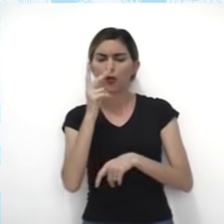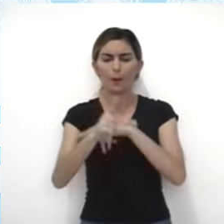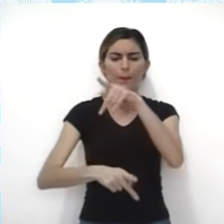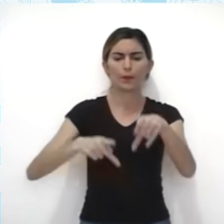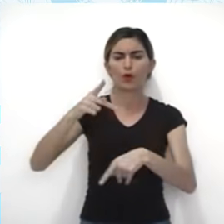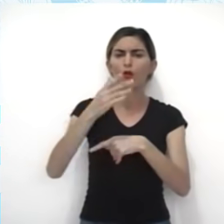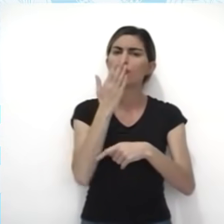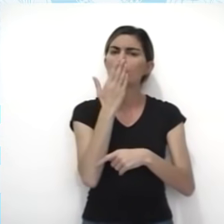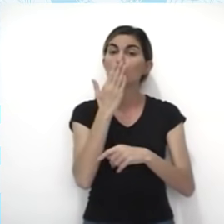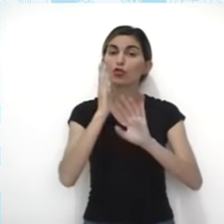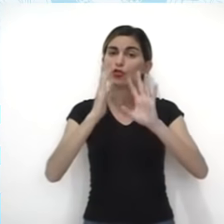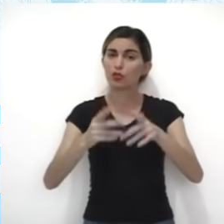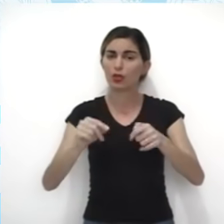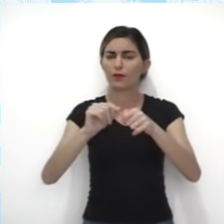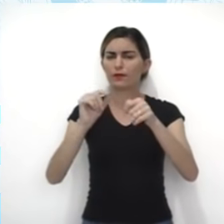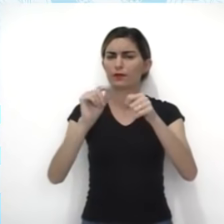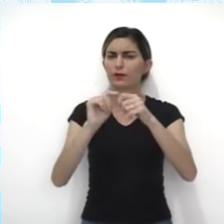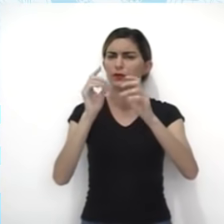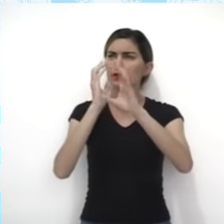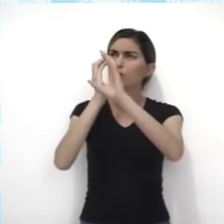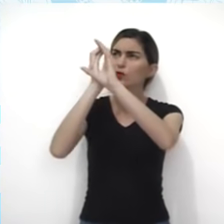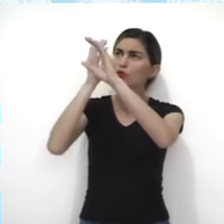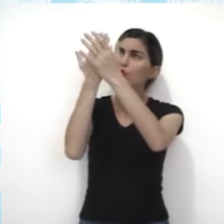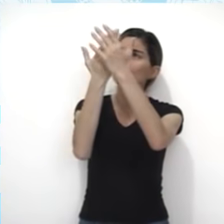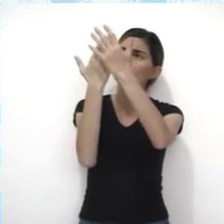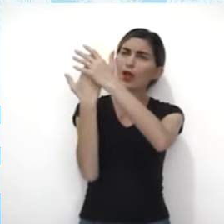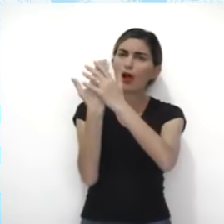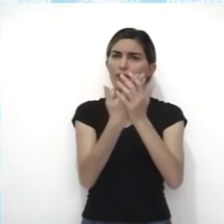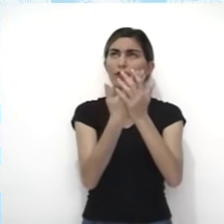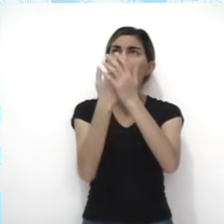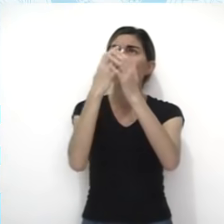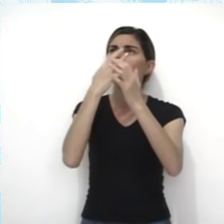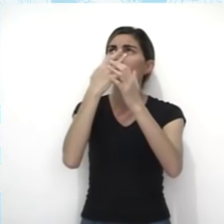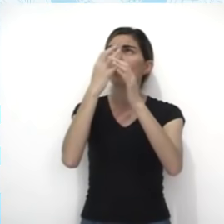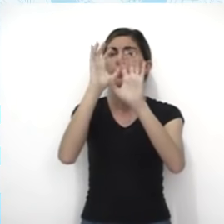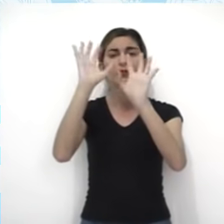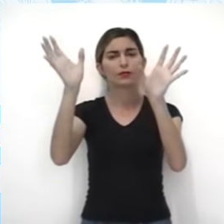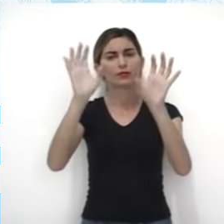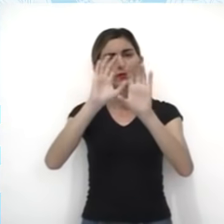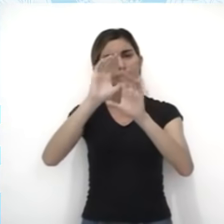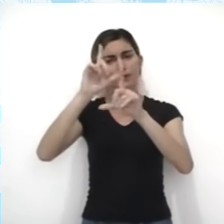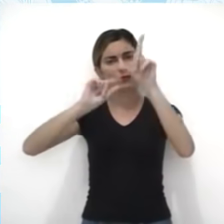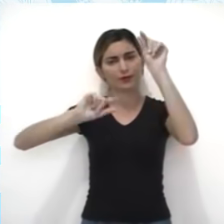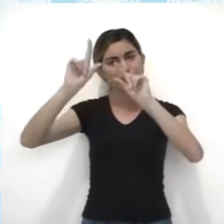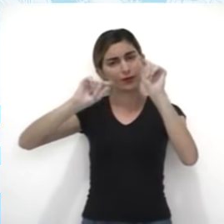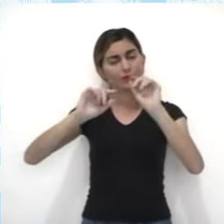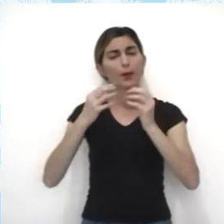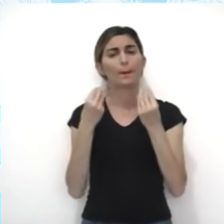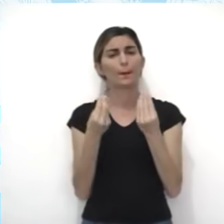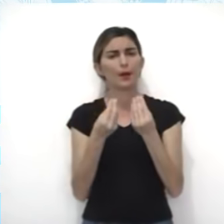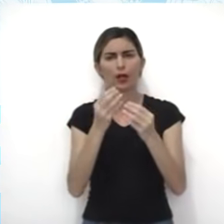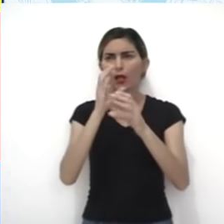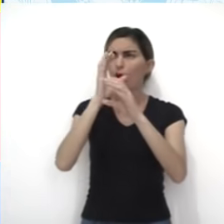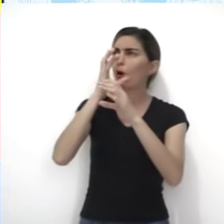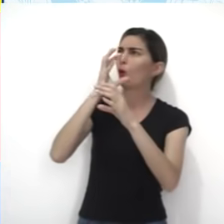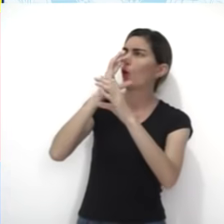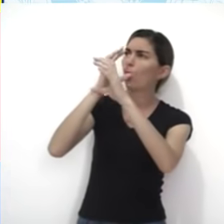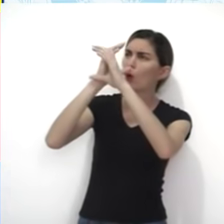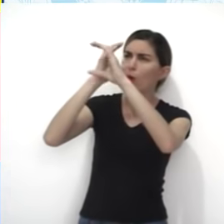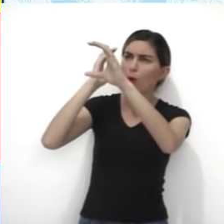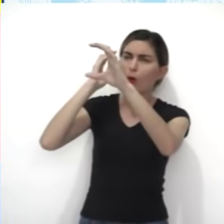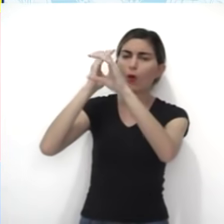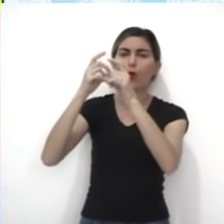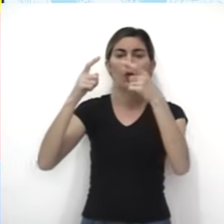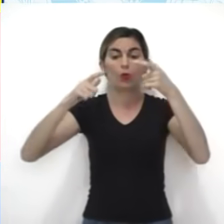então gente os povos indígenas eles já fazem está no astronomia curioso isso né e como saber se o observatório